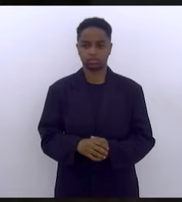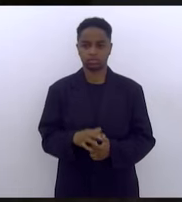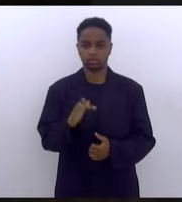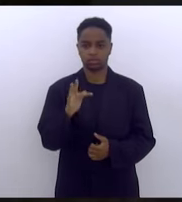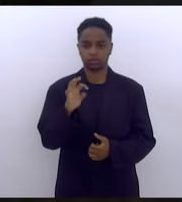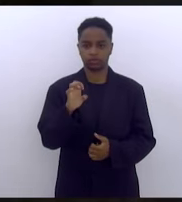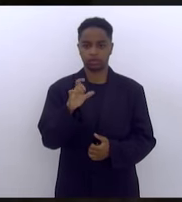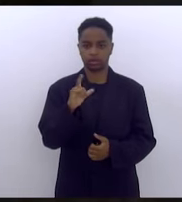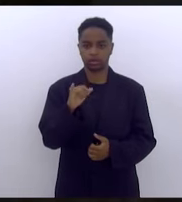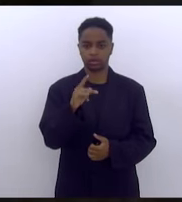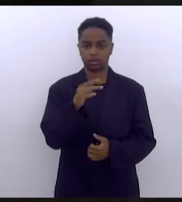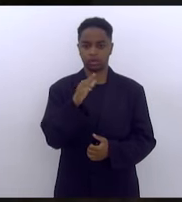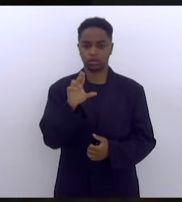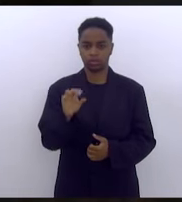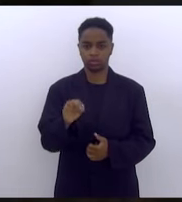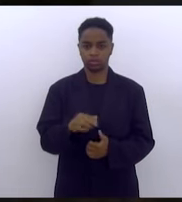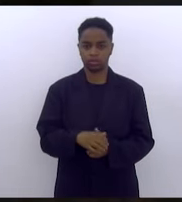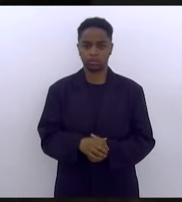Filipinho Raves.